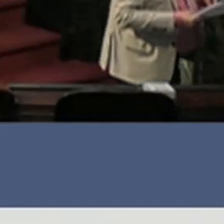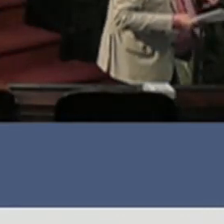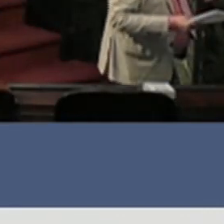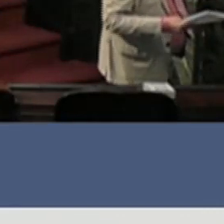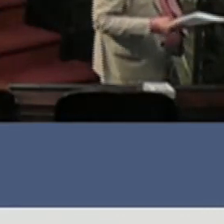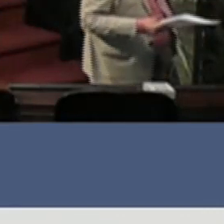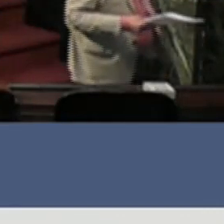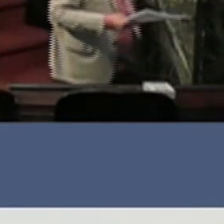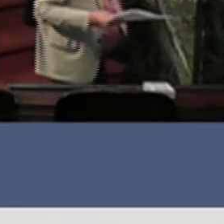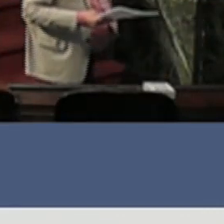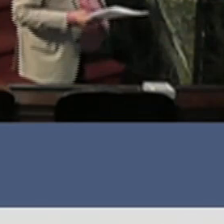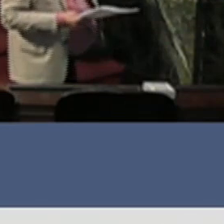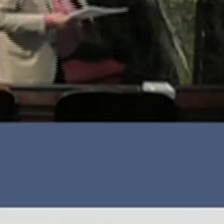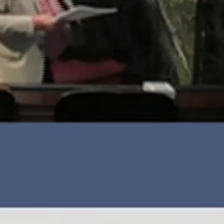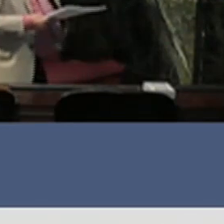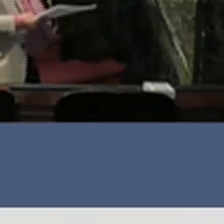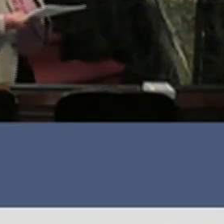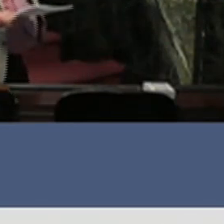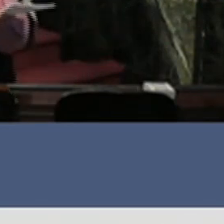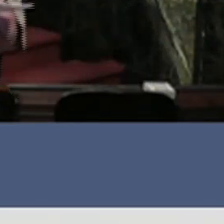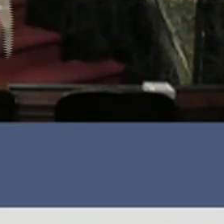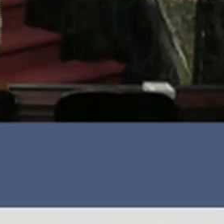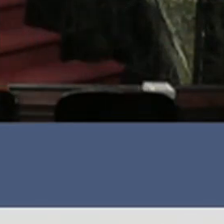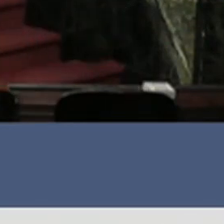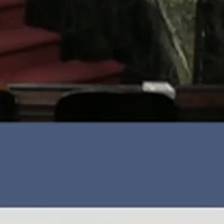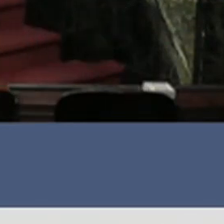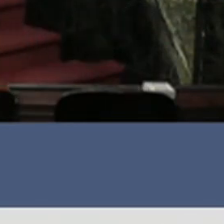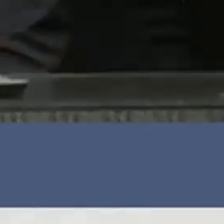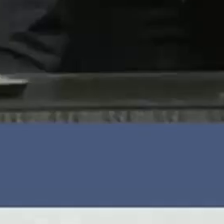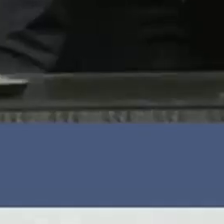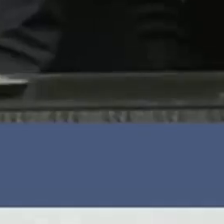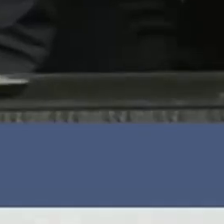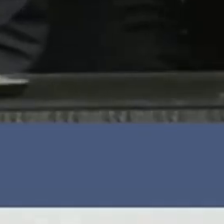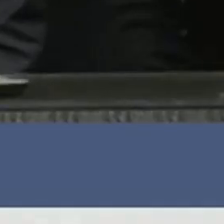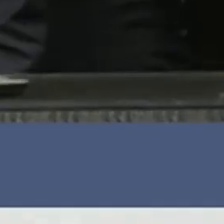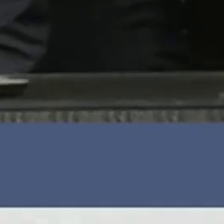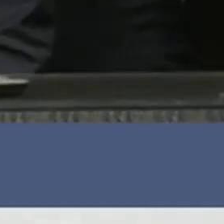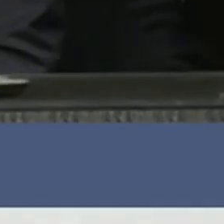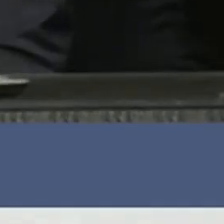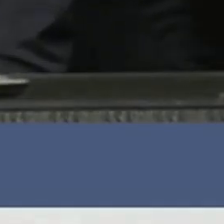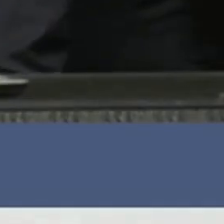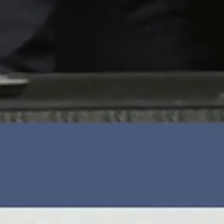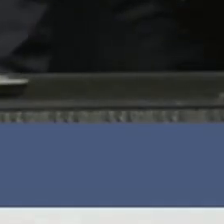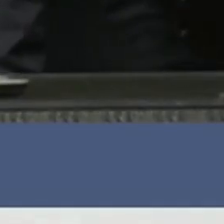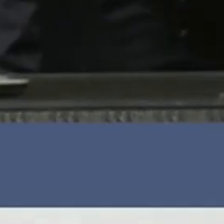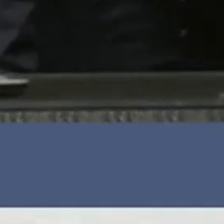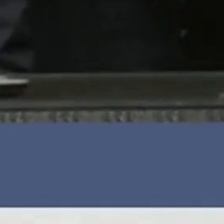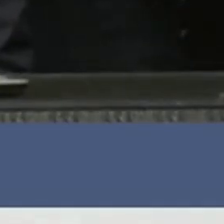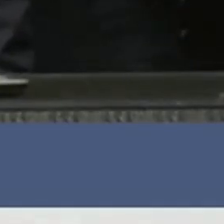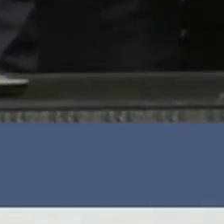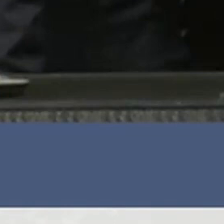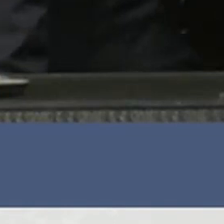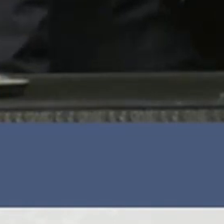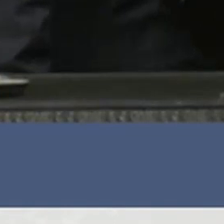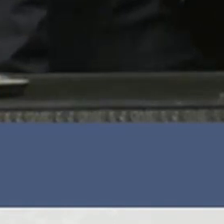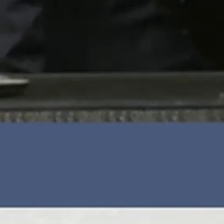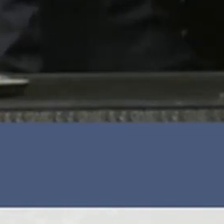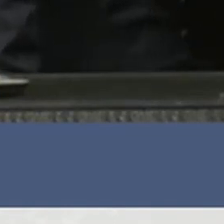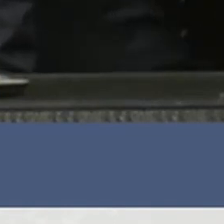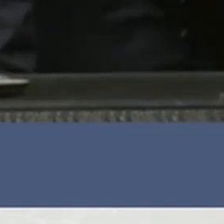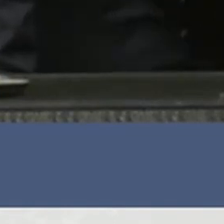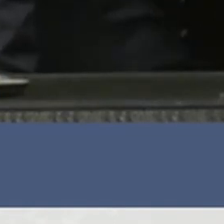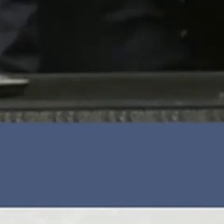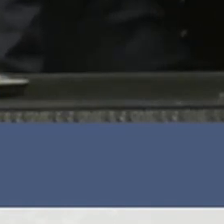compromisso partidário em Brasília. Justifica também a ausência do deputado Luiz Martins, que acompanha no